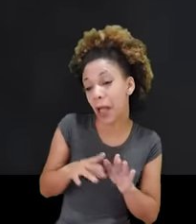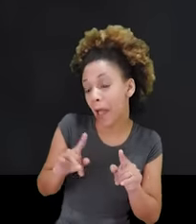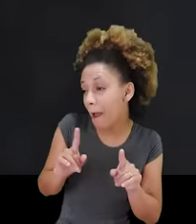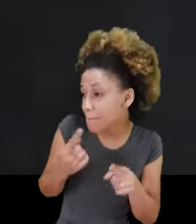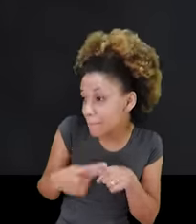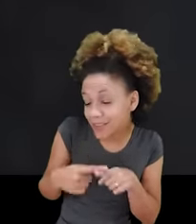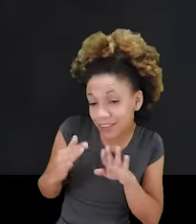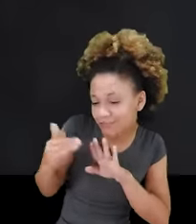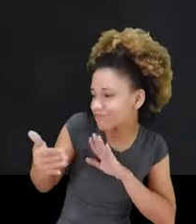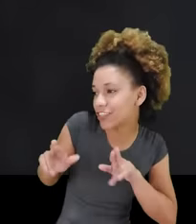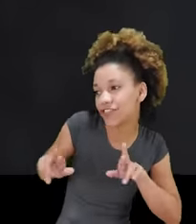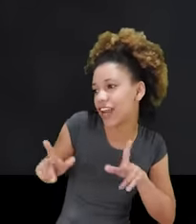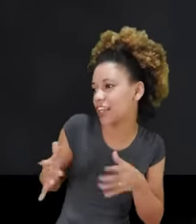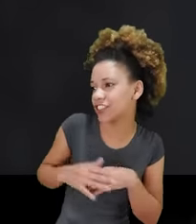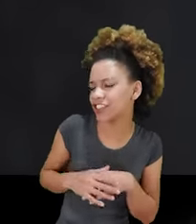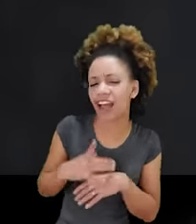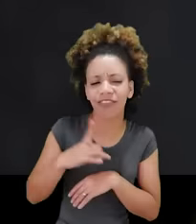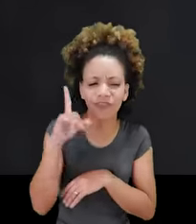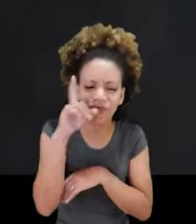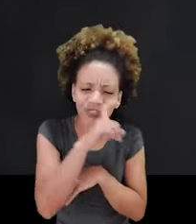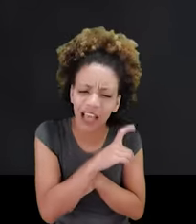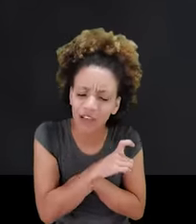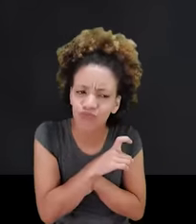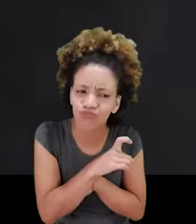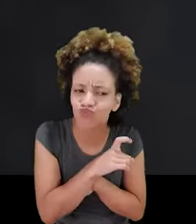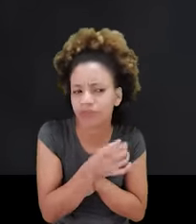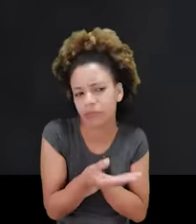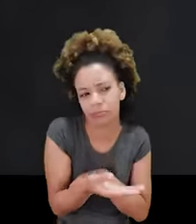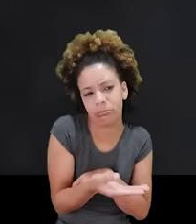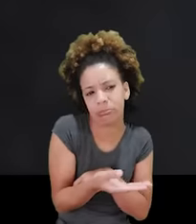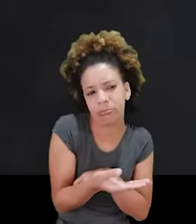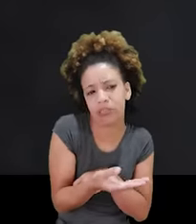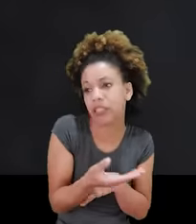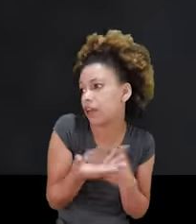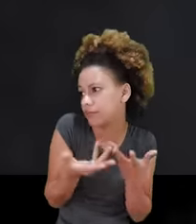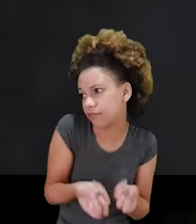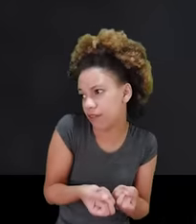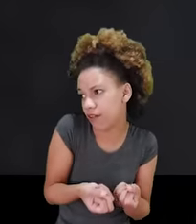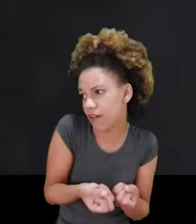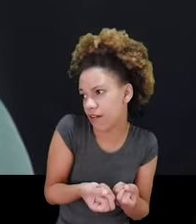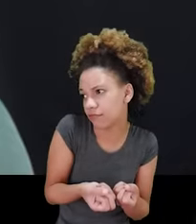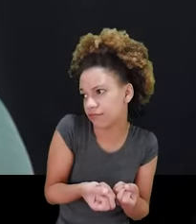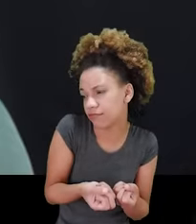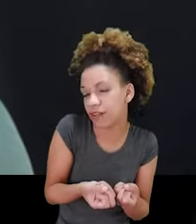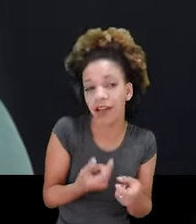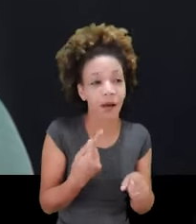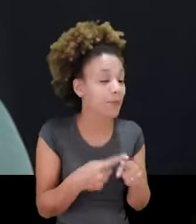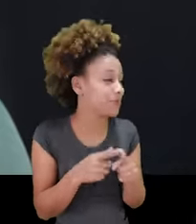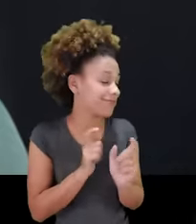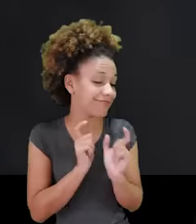Vocês já repararam que são assim? Pai, eu tenho muita dificuldade em aceitar isso. Será que somos assim tão... Eu acho que é